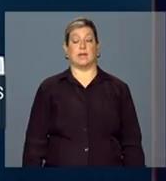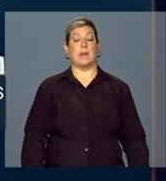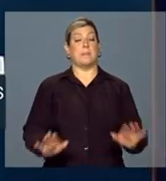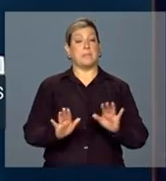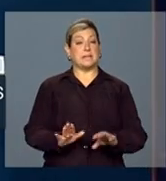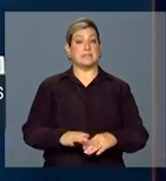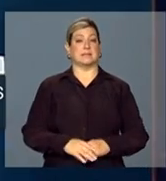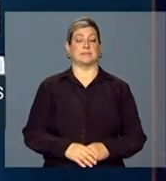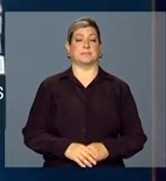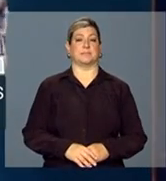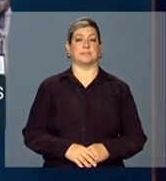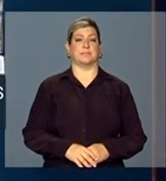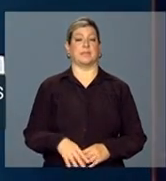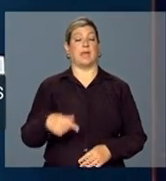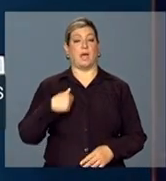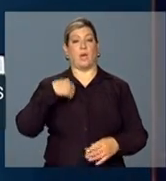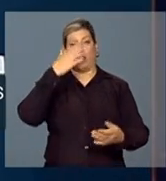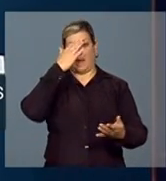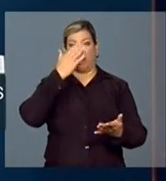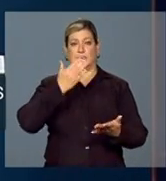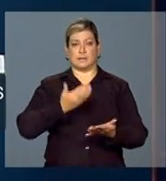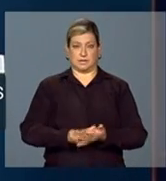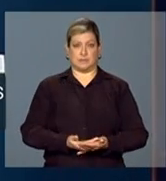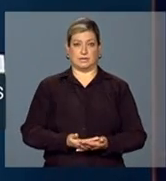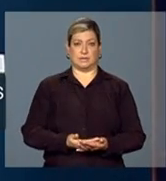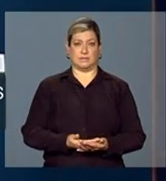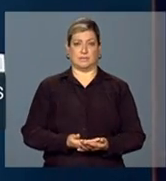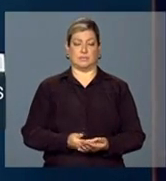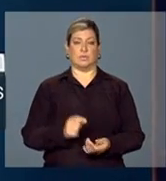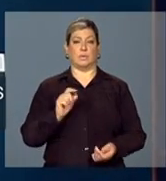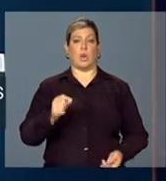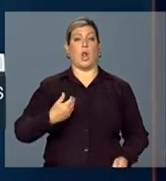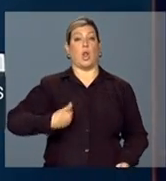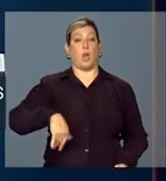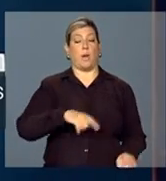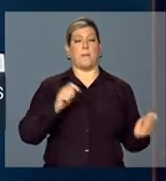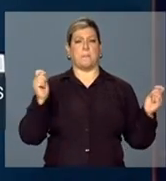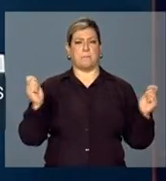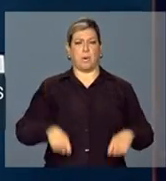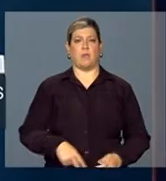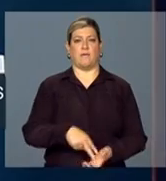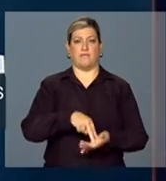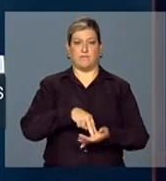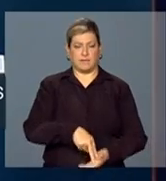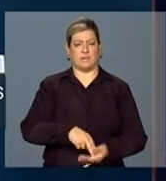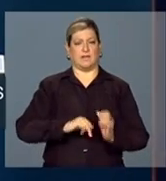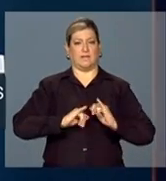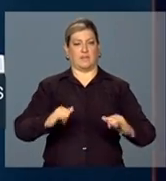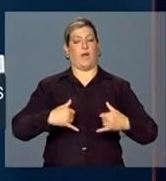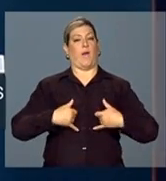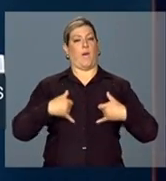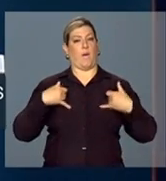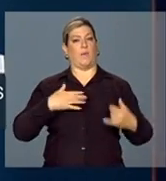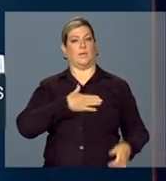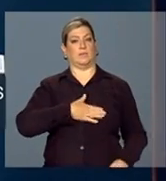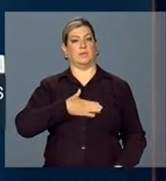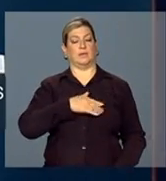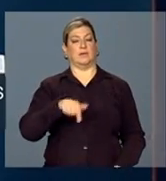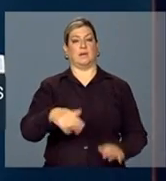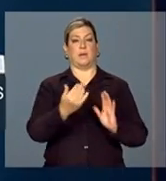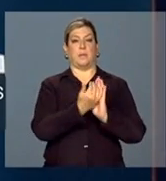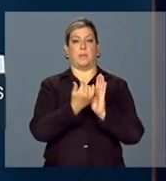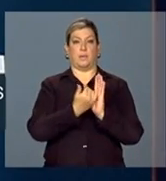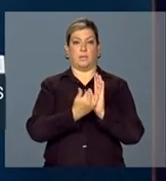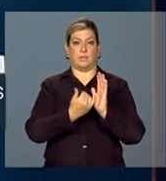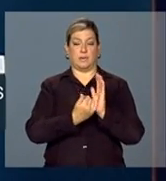Sobretudo, eu acredito que nós podemos afirmar com orgulho que o